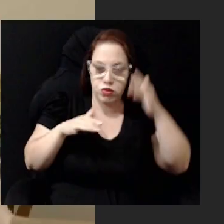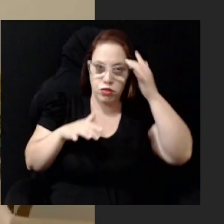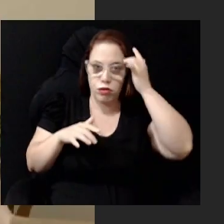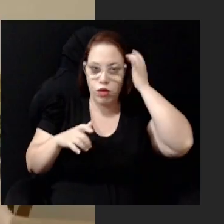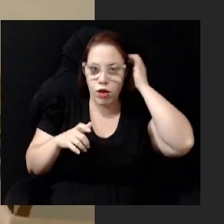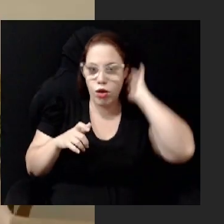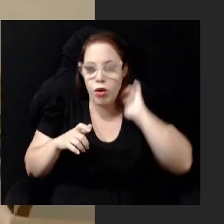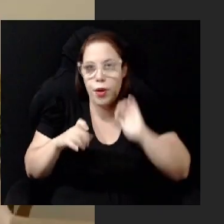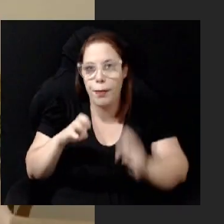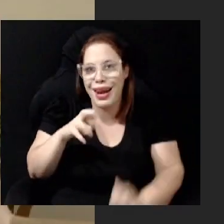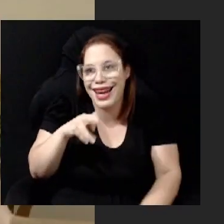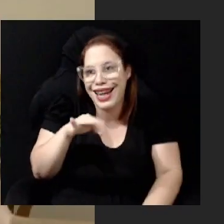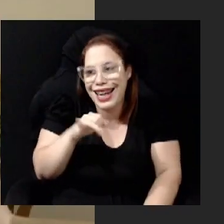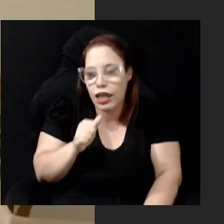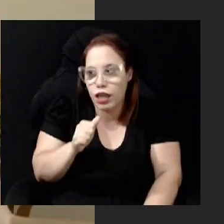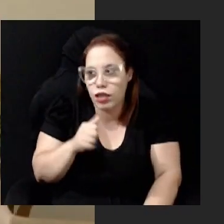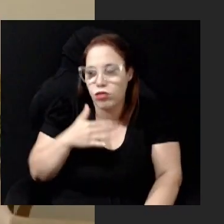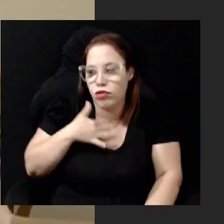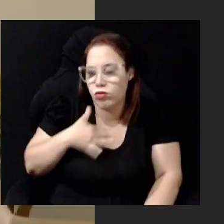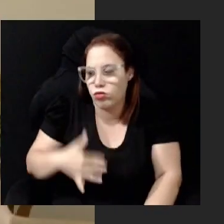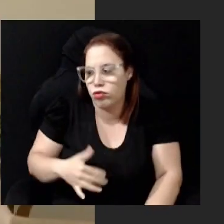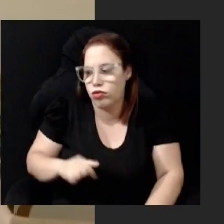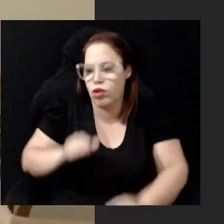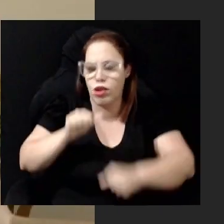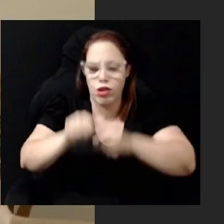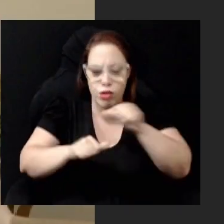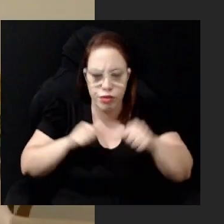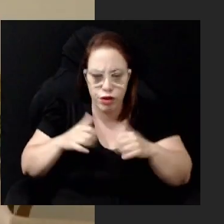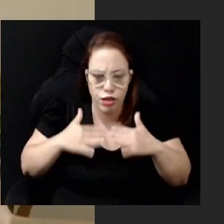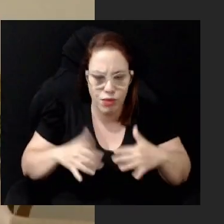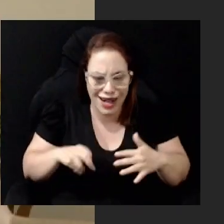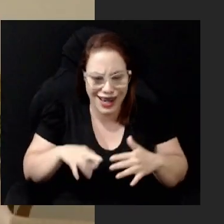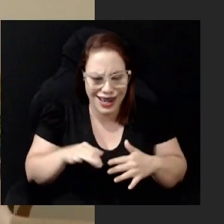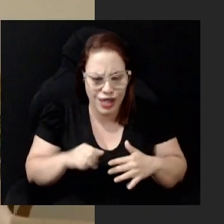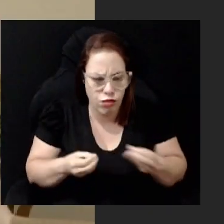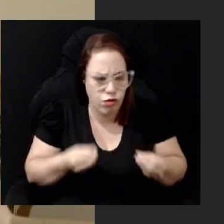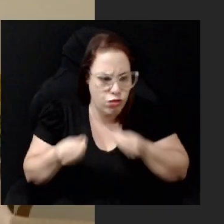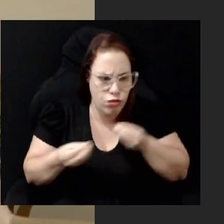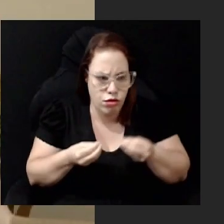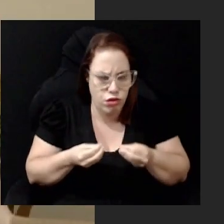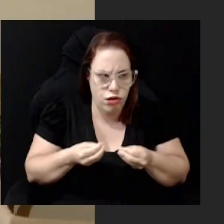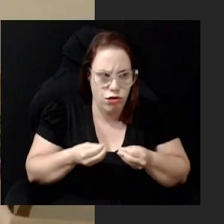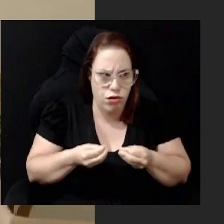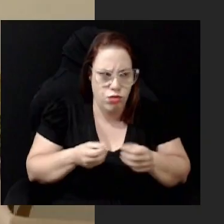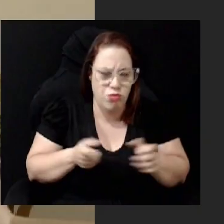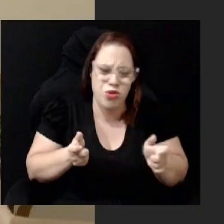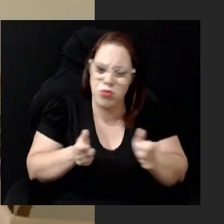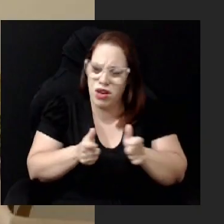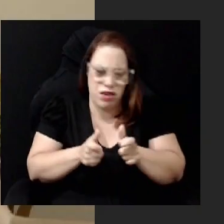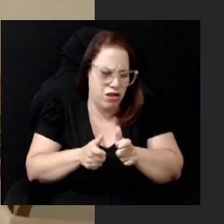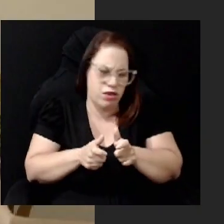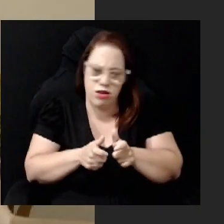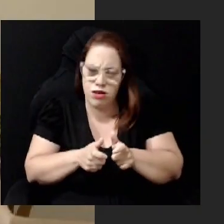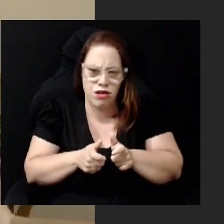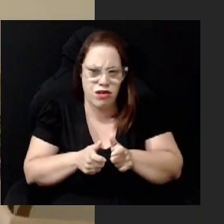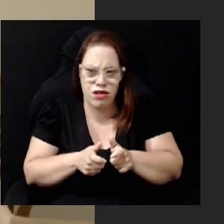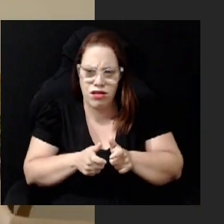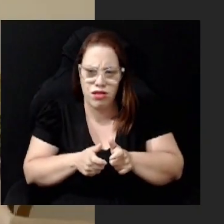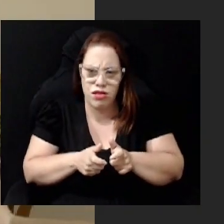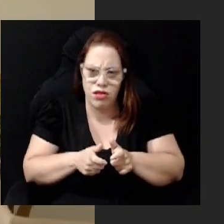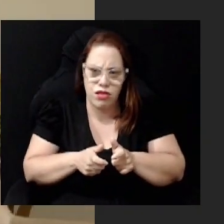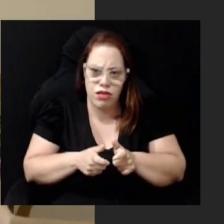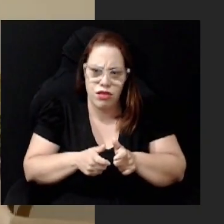lesão benigna óssea se transformar numa lesão maligna é muito, muito baixa,